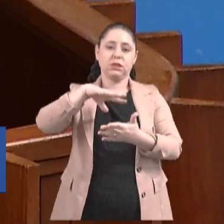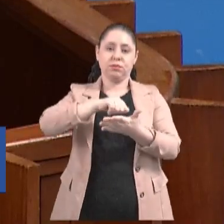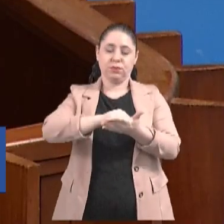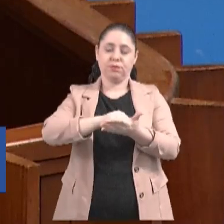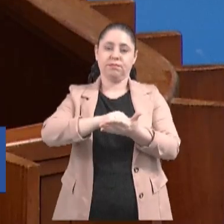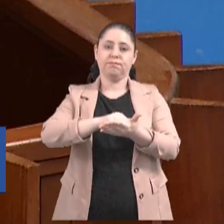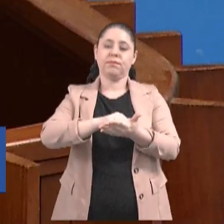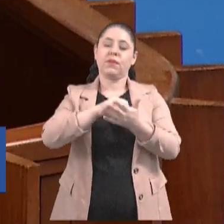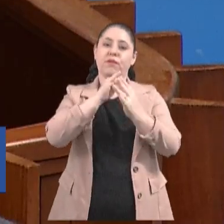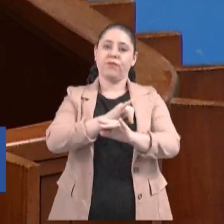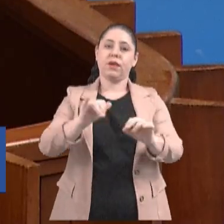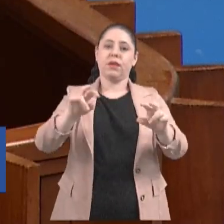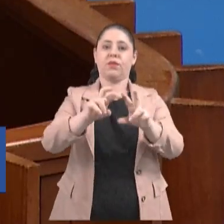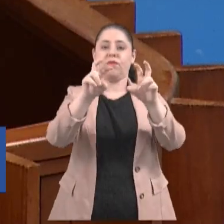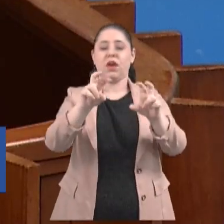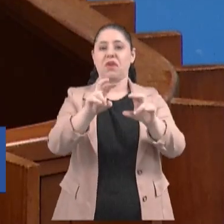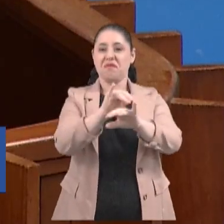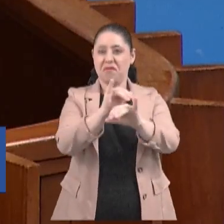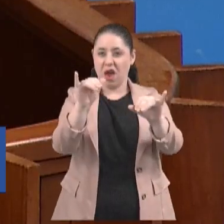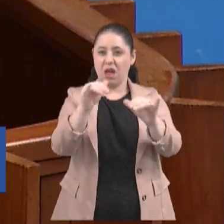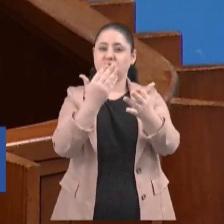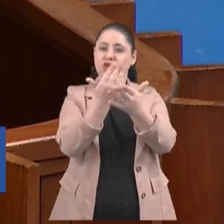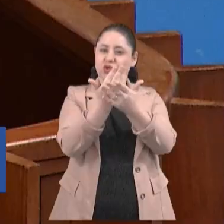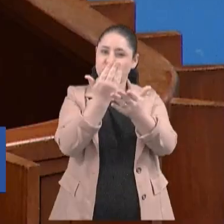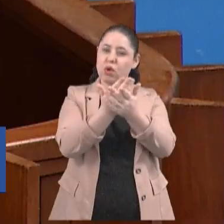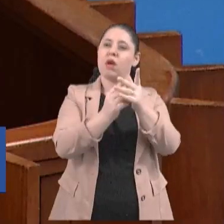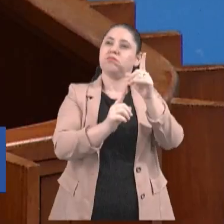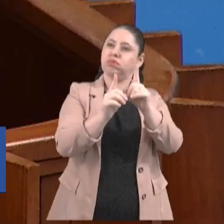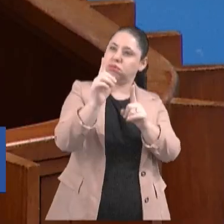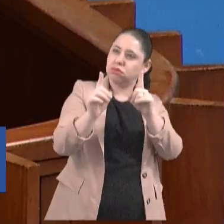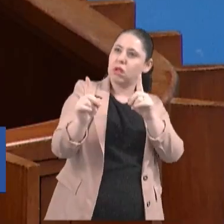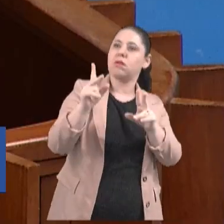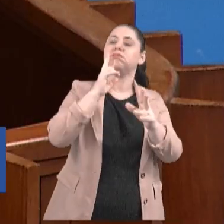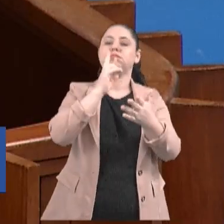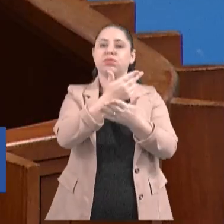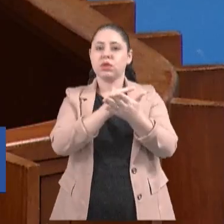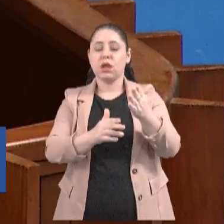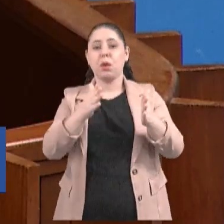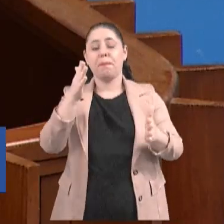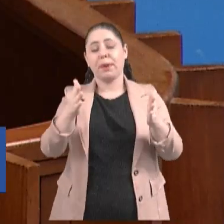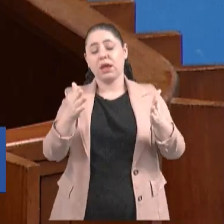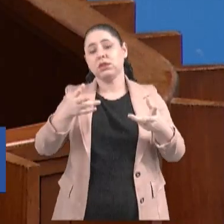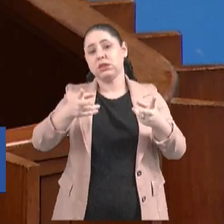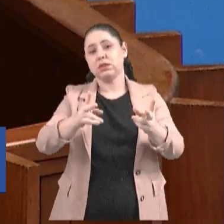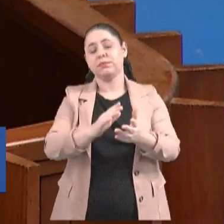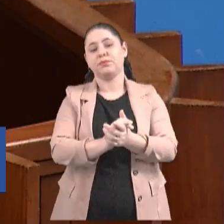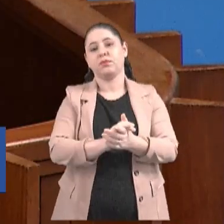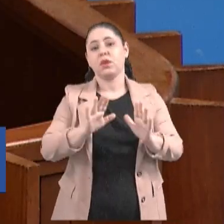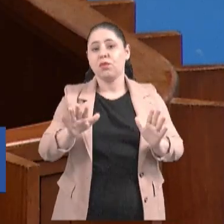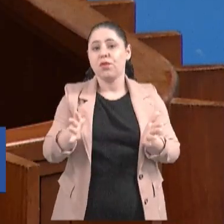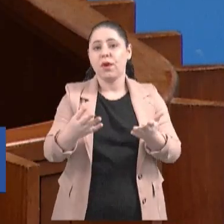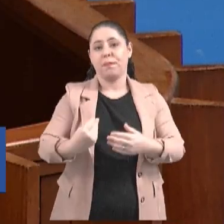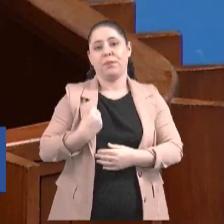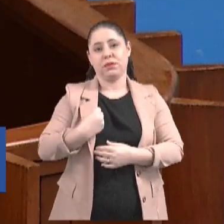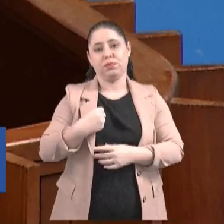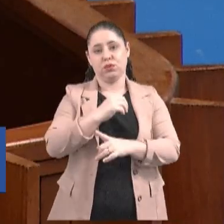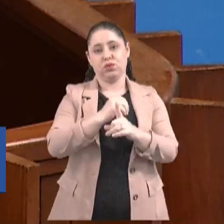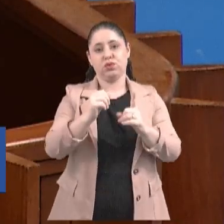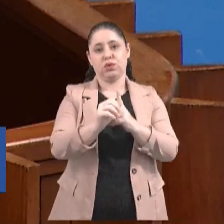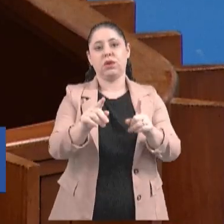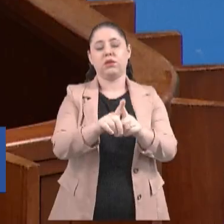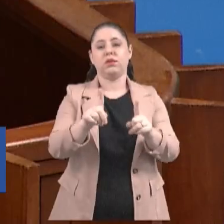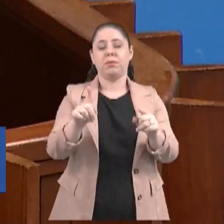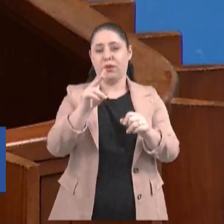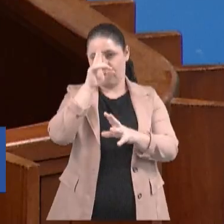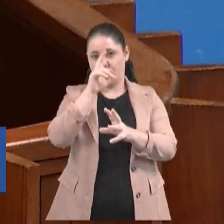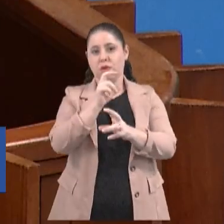digital. A divulgação de dados, estudos, estatísticas e relatórios periódicos. O estímulo à participação social e